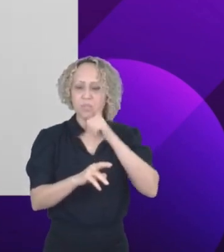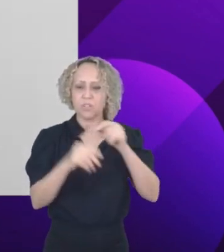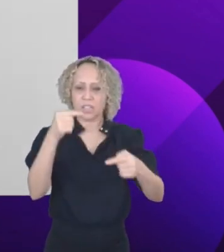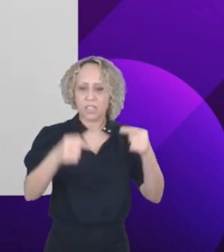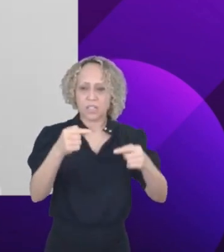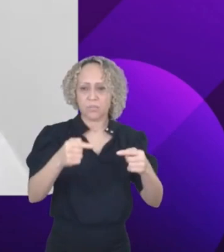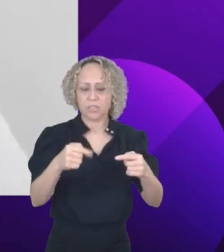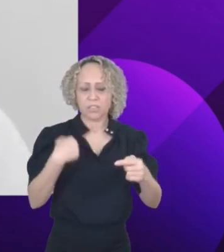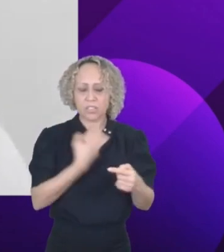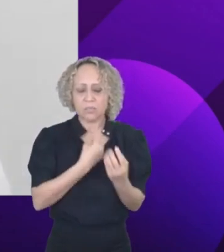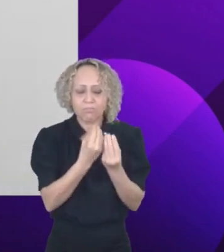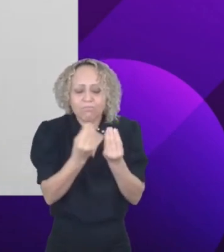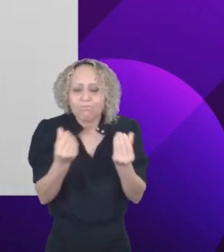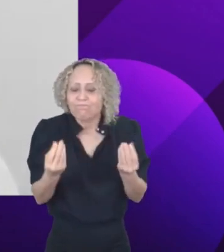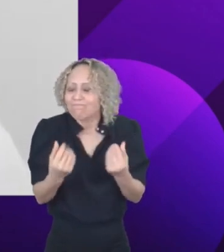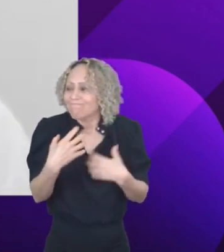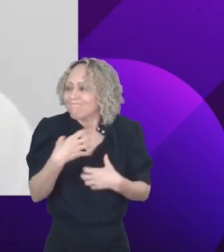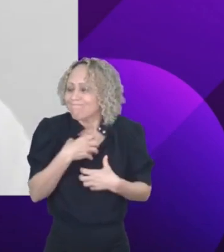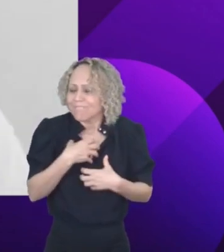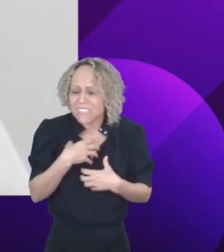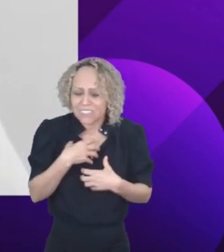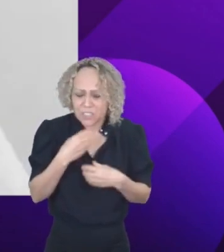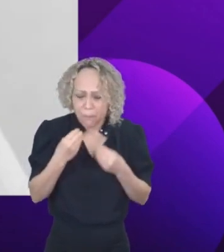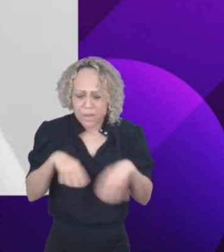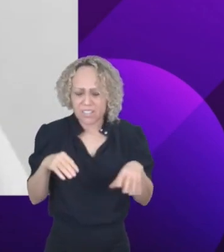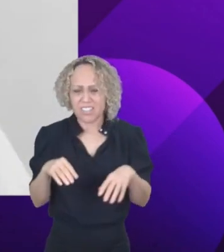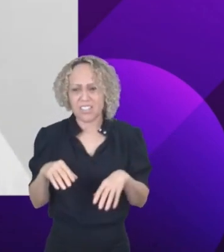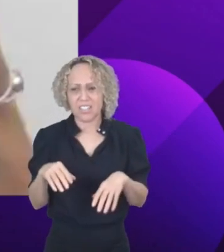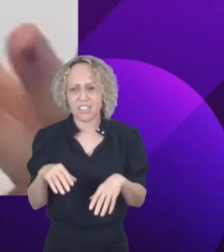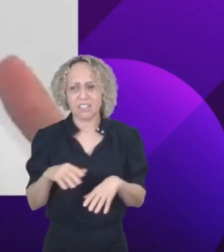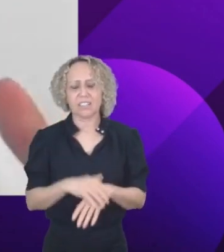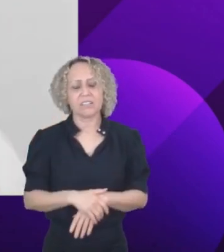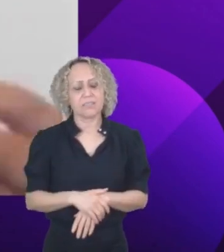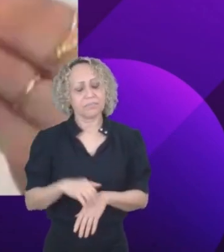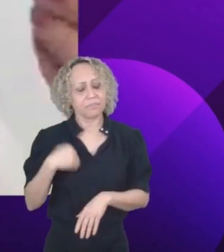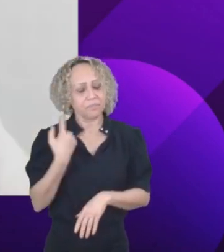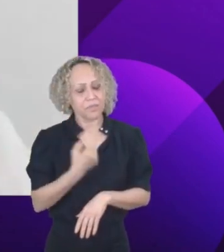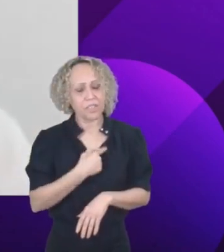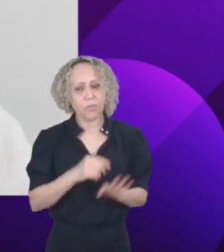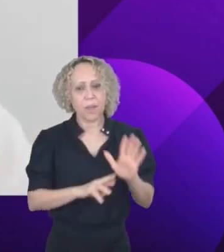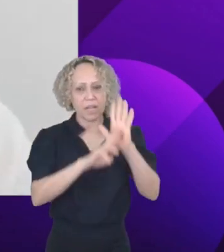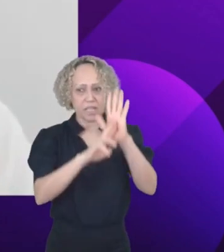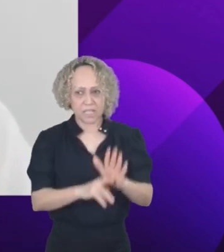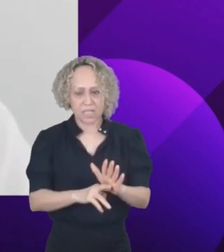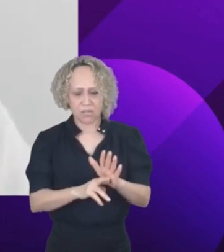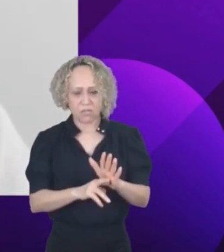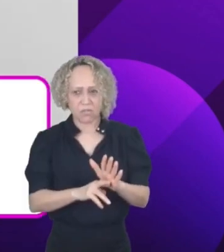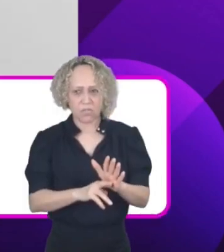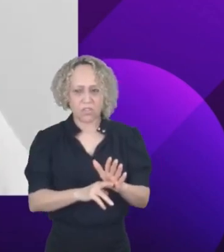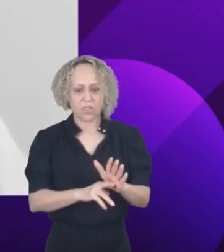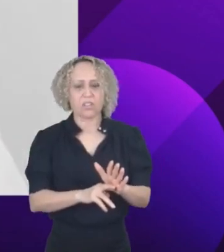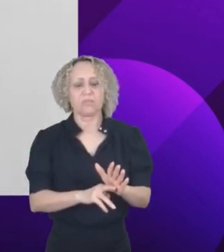uma sensibilidade do que nos afeta, a gente tem uma representação de voz nesses espaços